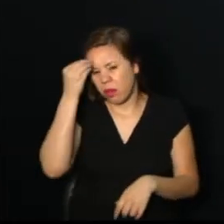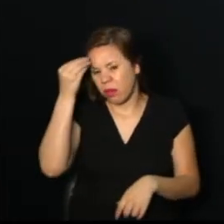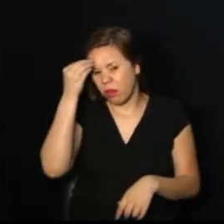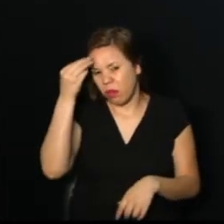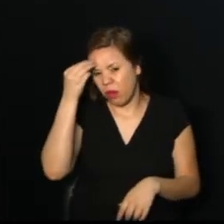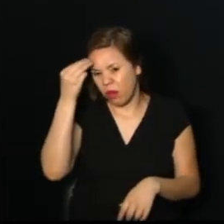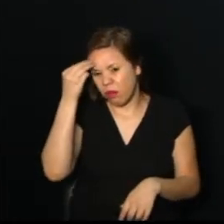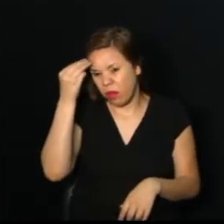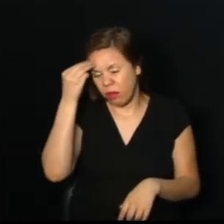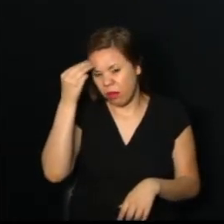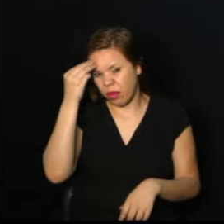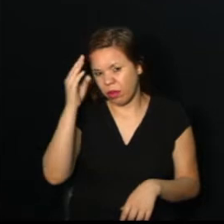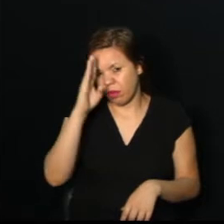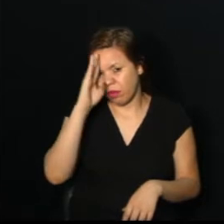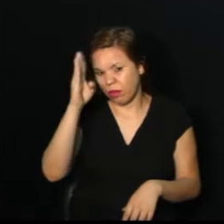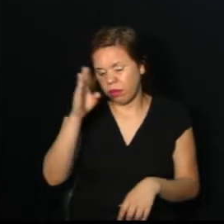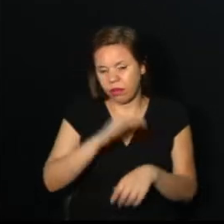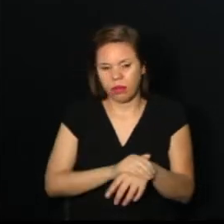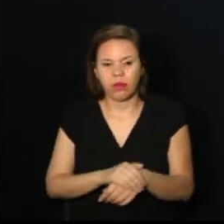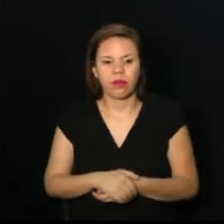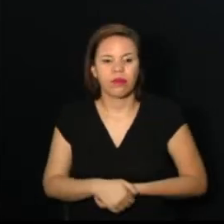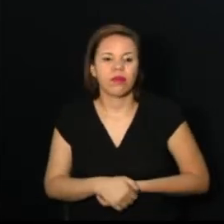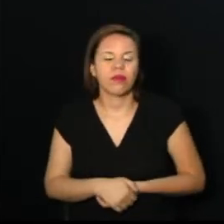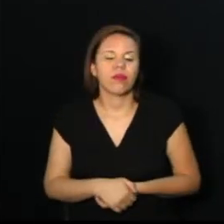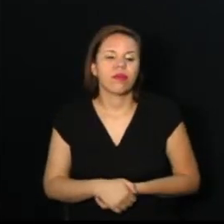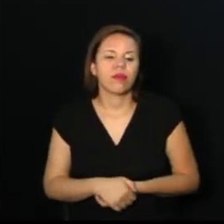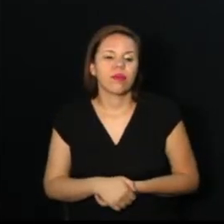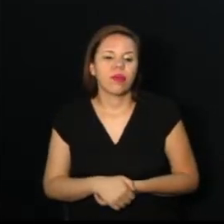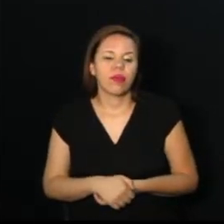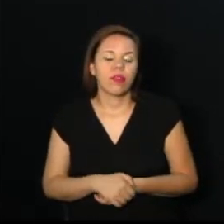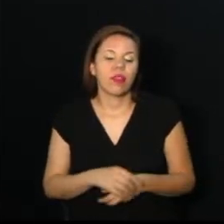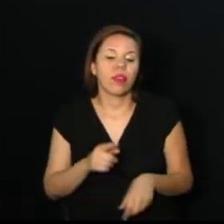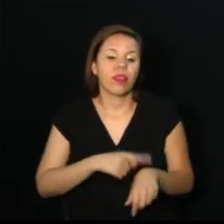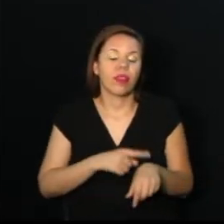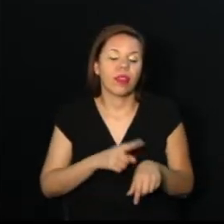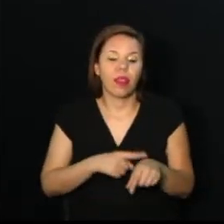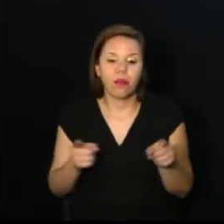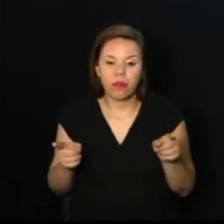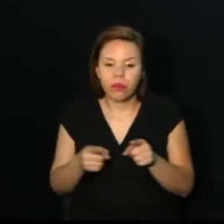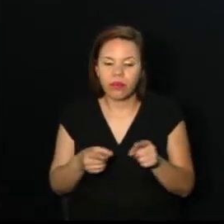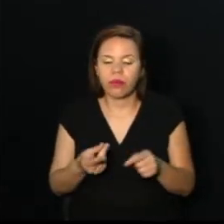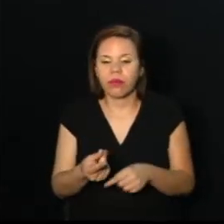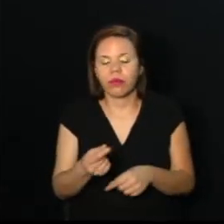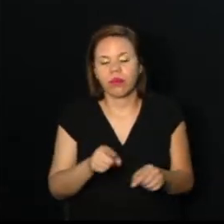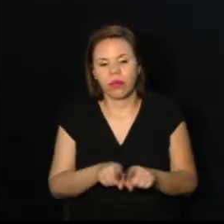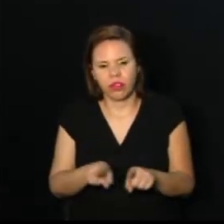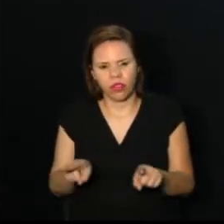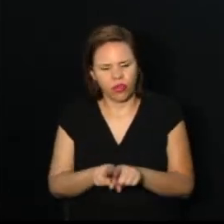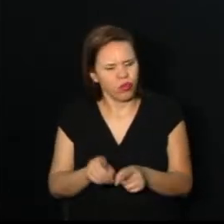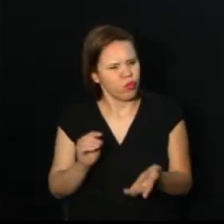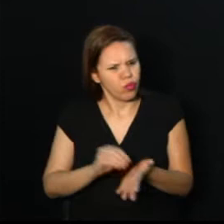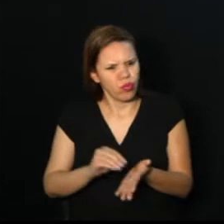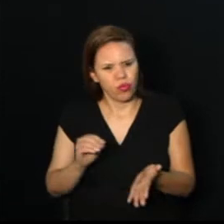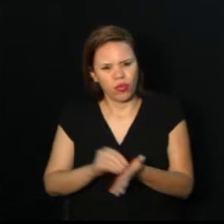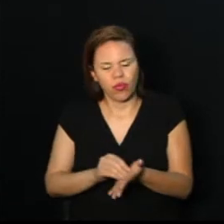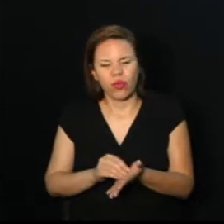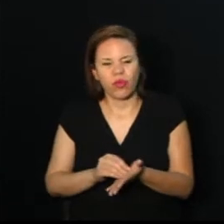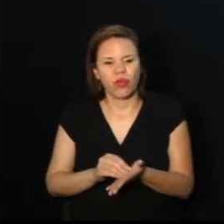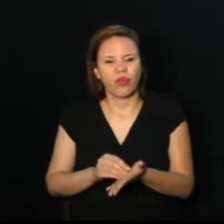memória, principalmente de memória de curta duração, déficit de